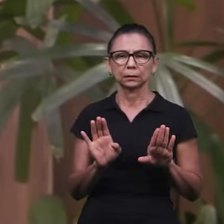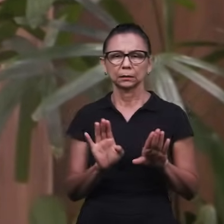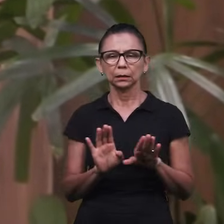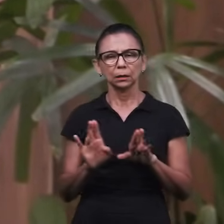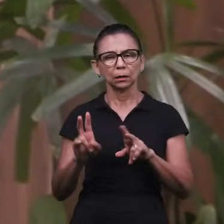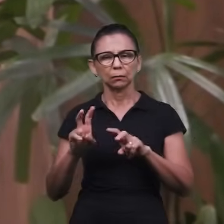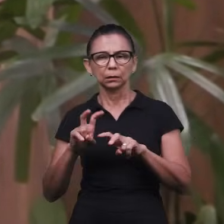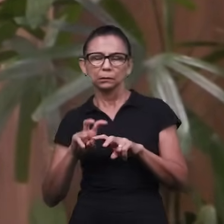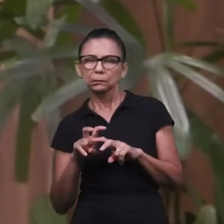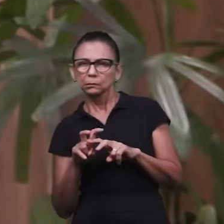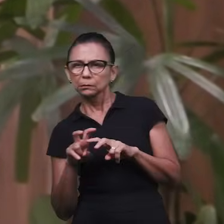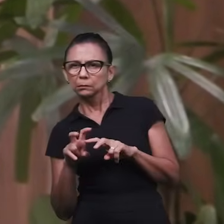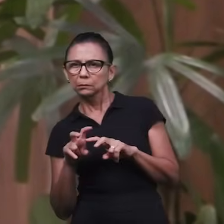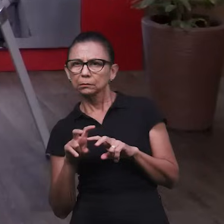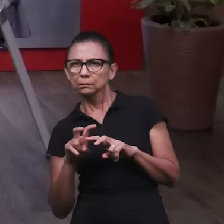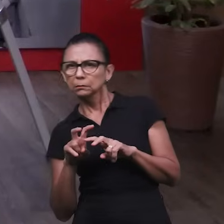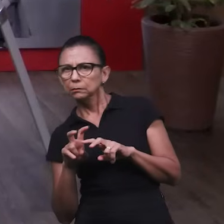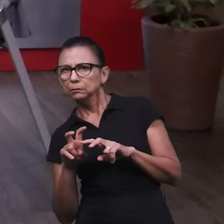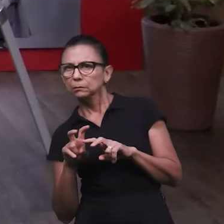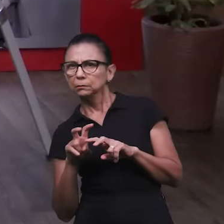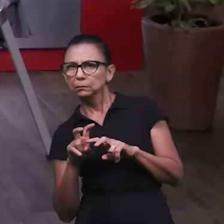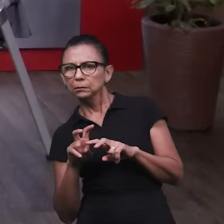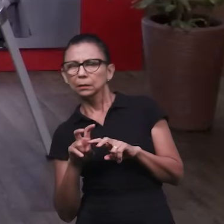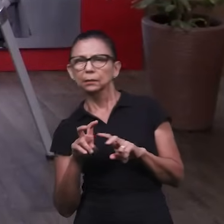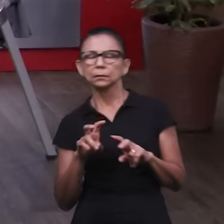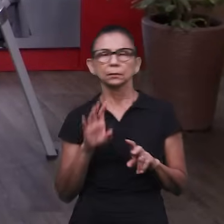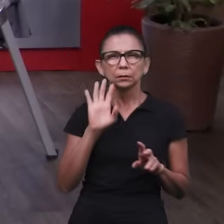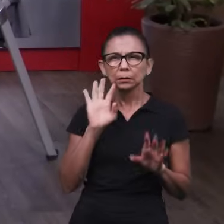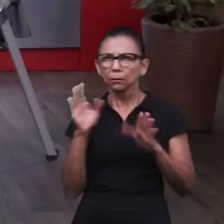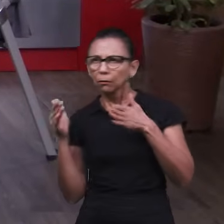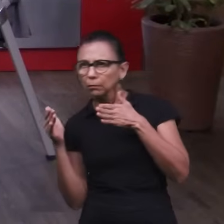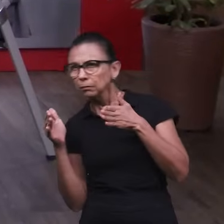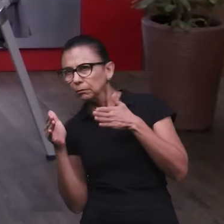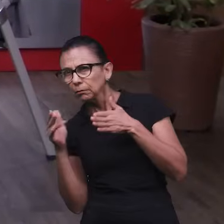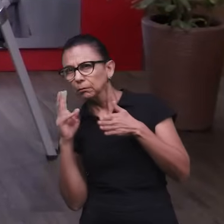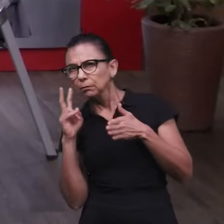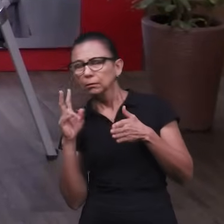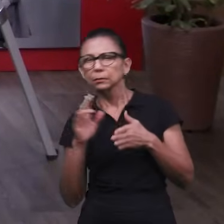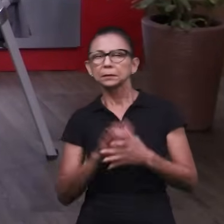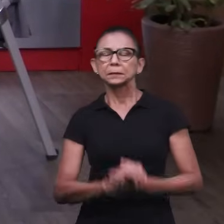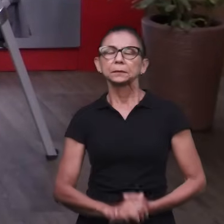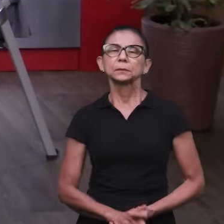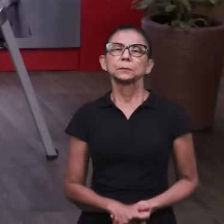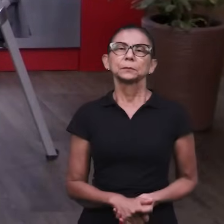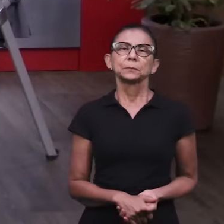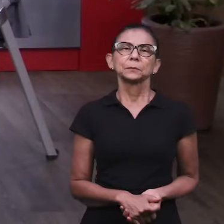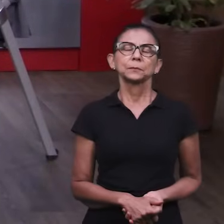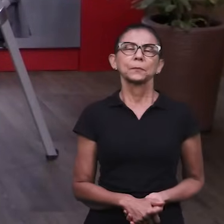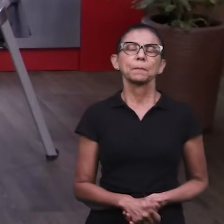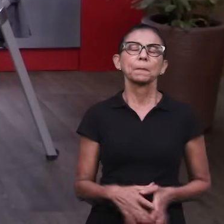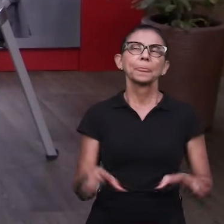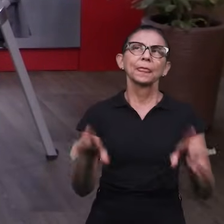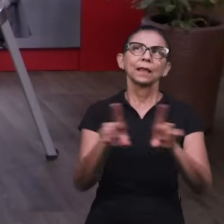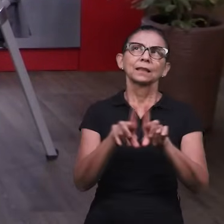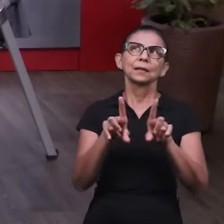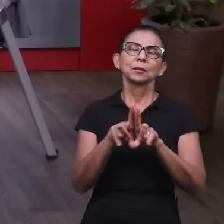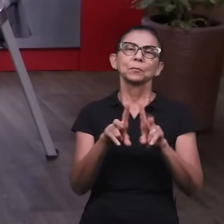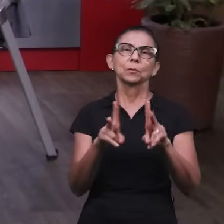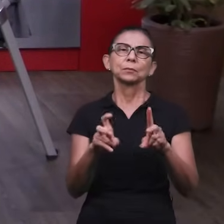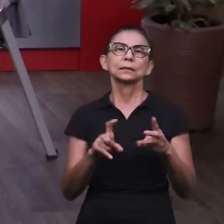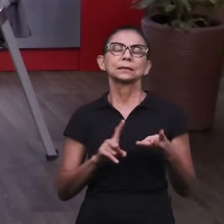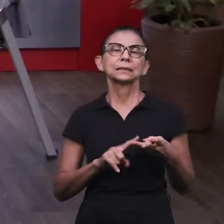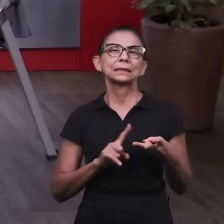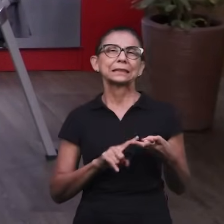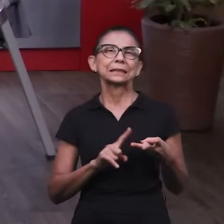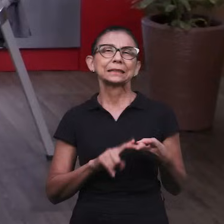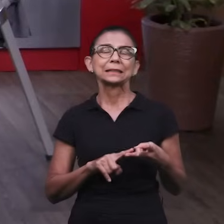a postura ereta, isso vai acontecer. Nós temos também como indicador aquela criança que